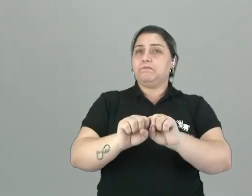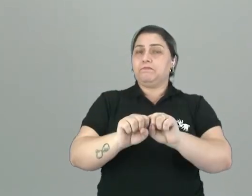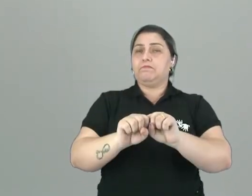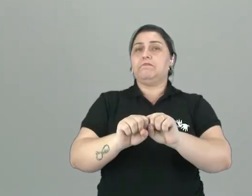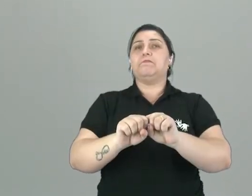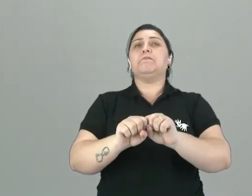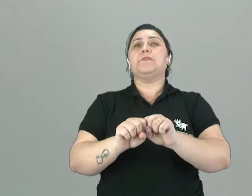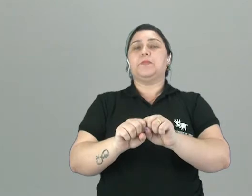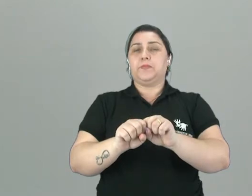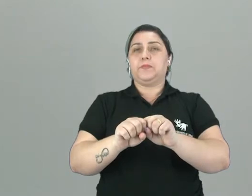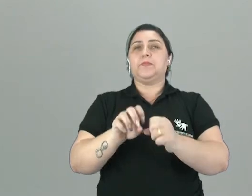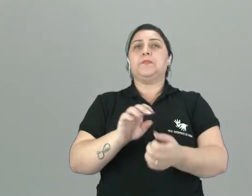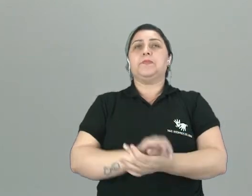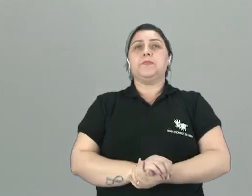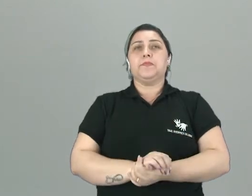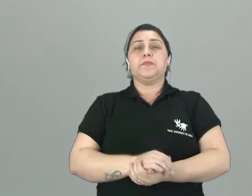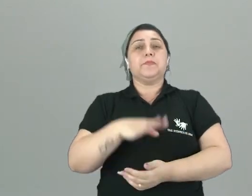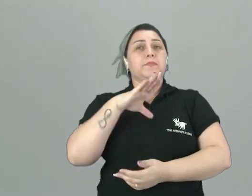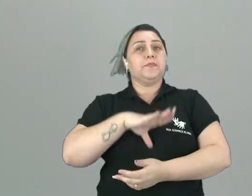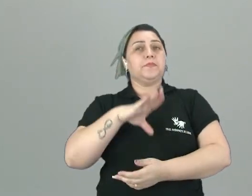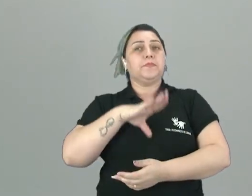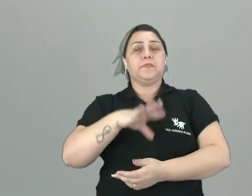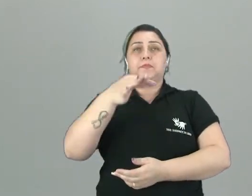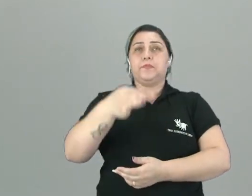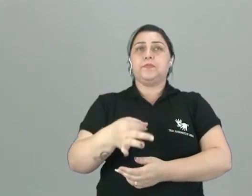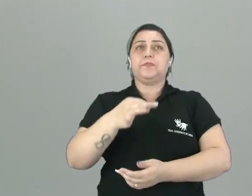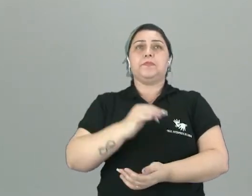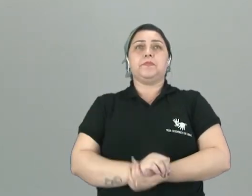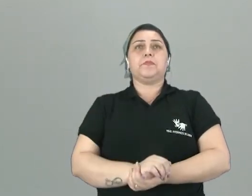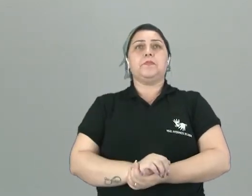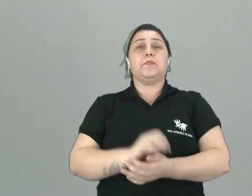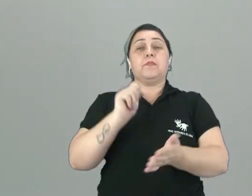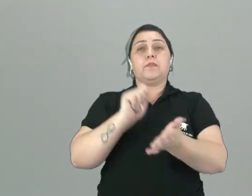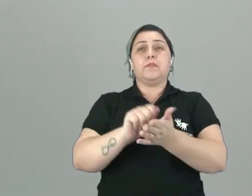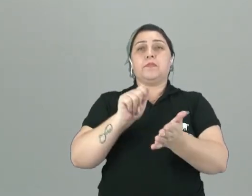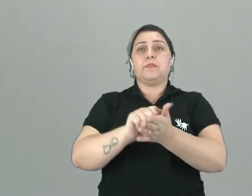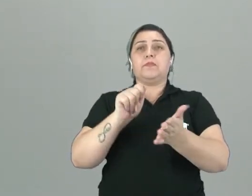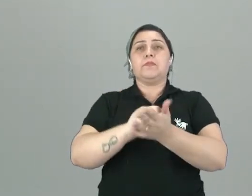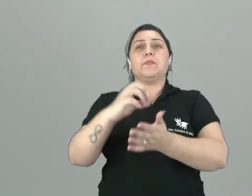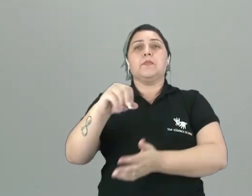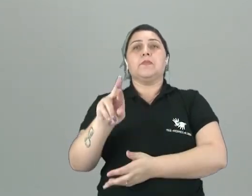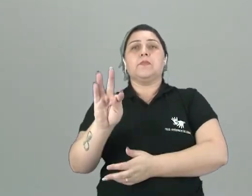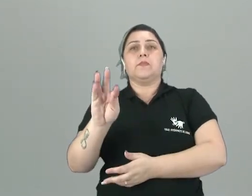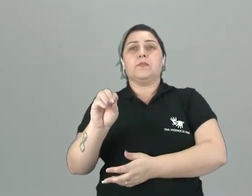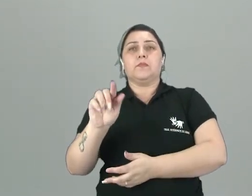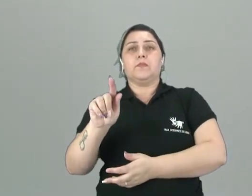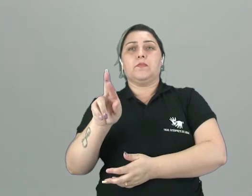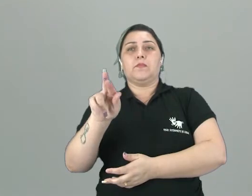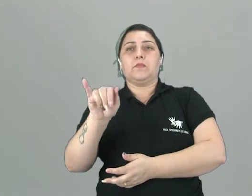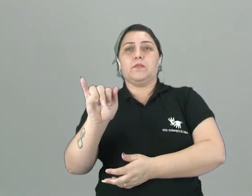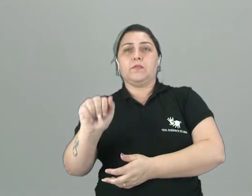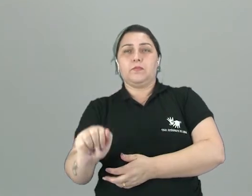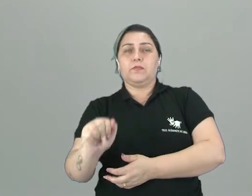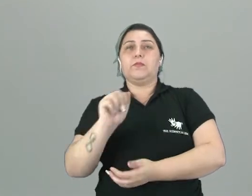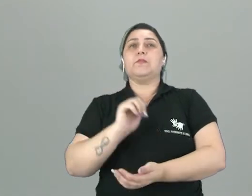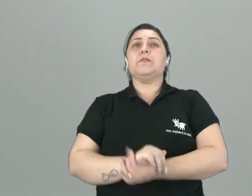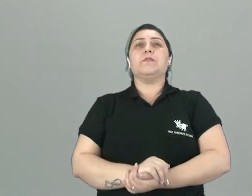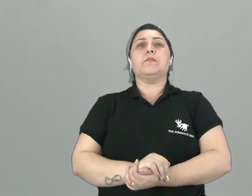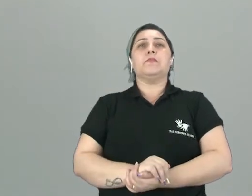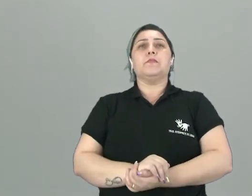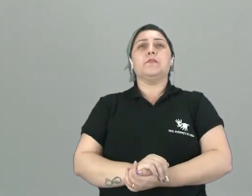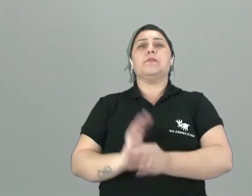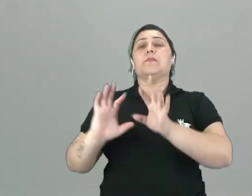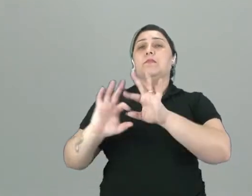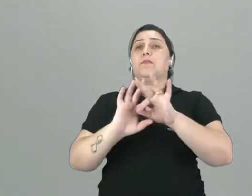conhecimento acerca da língua portuguesa. E a ortografia entra exatamente aí, nesses